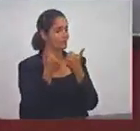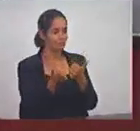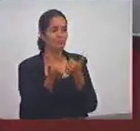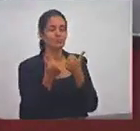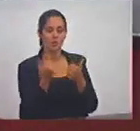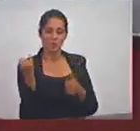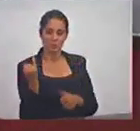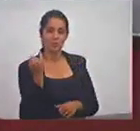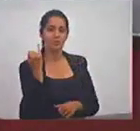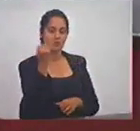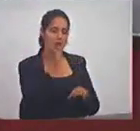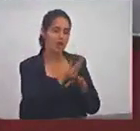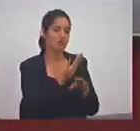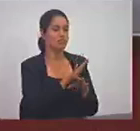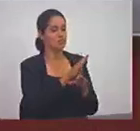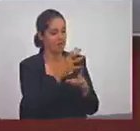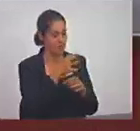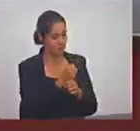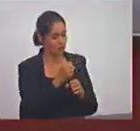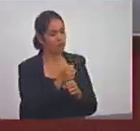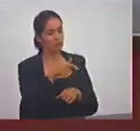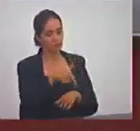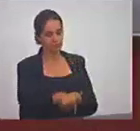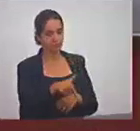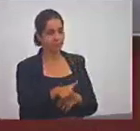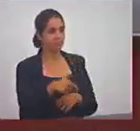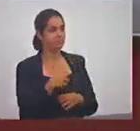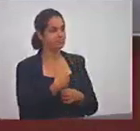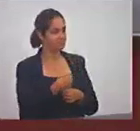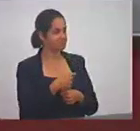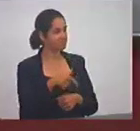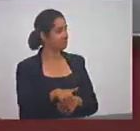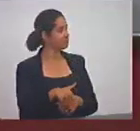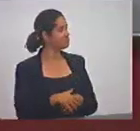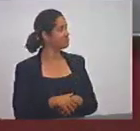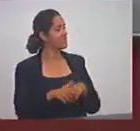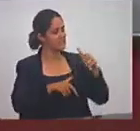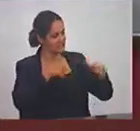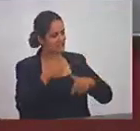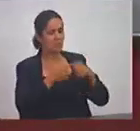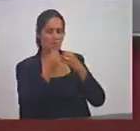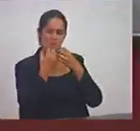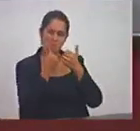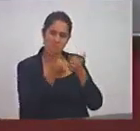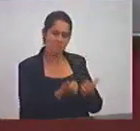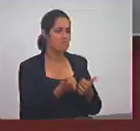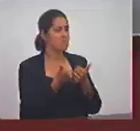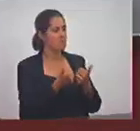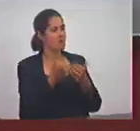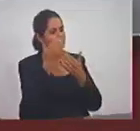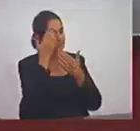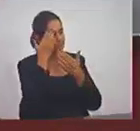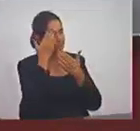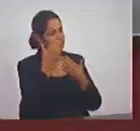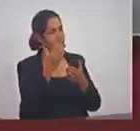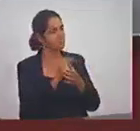prol à sociedade votoporanguense. E que continue com esse trabalho, um trabalho que vem sendo elogiado pela sociedade, um clube